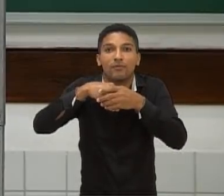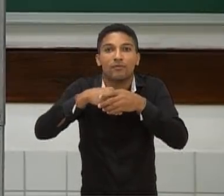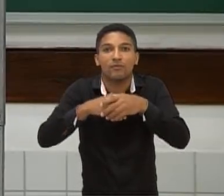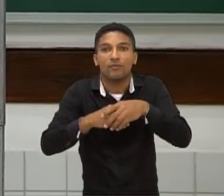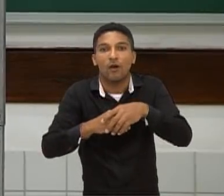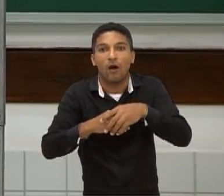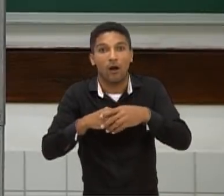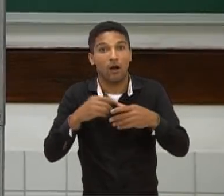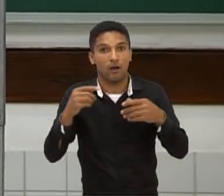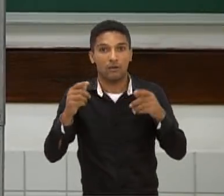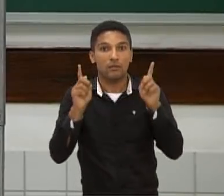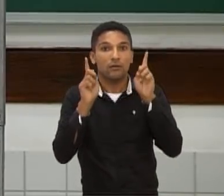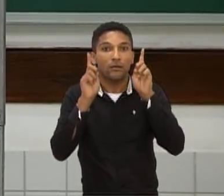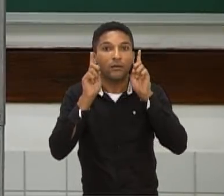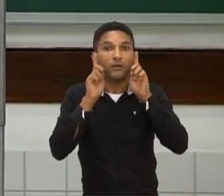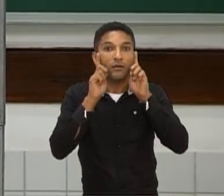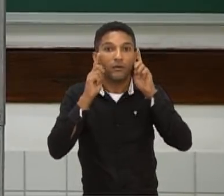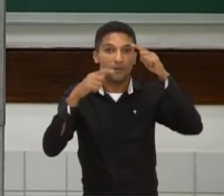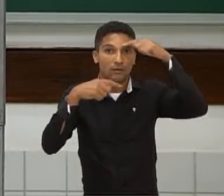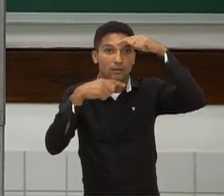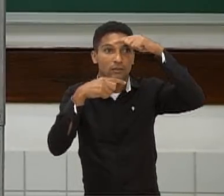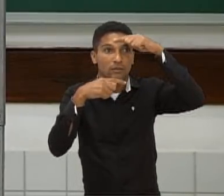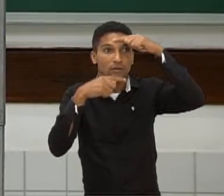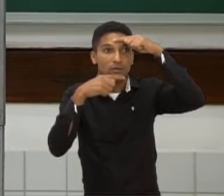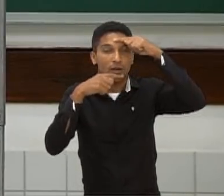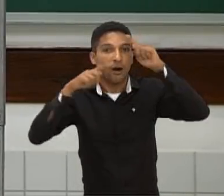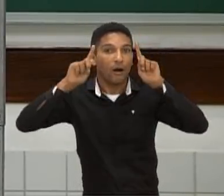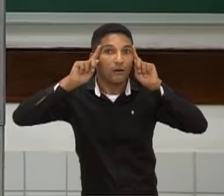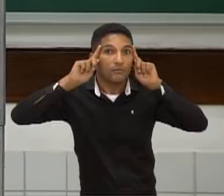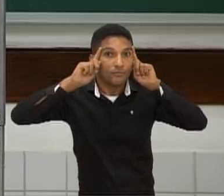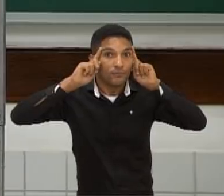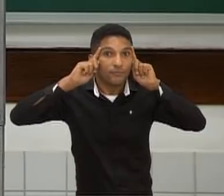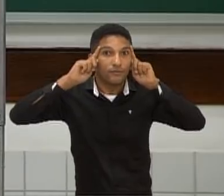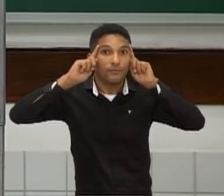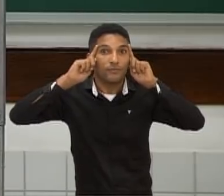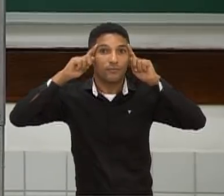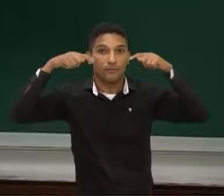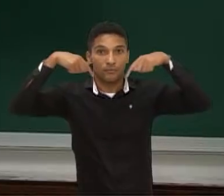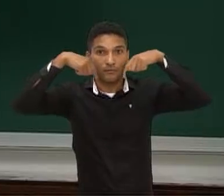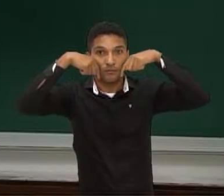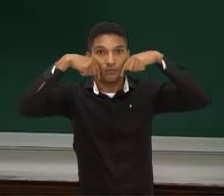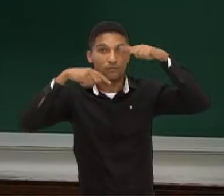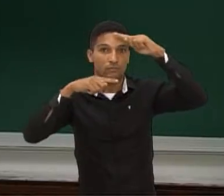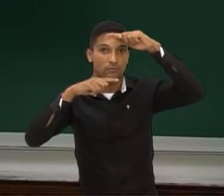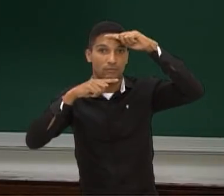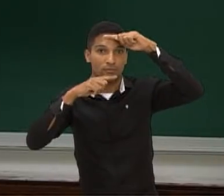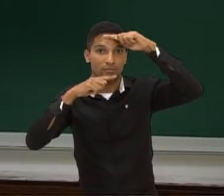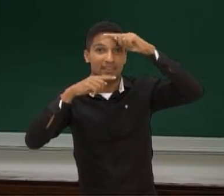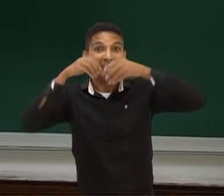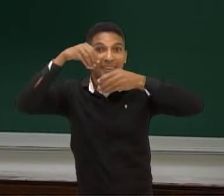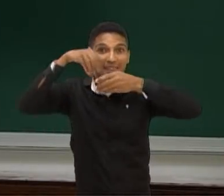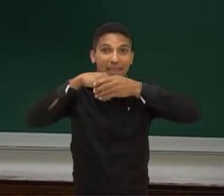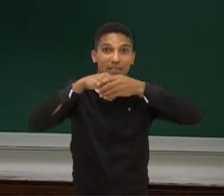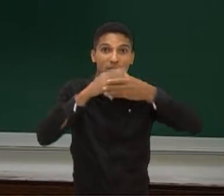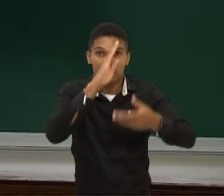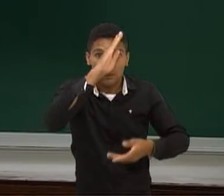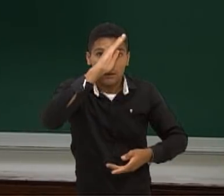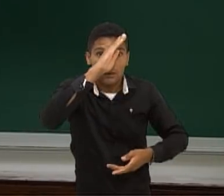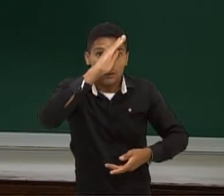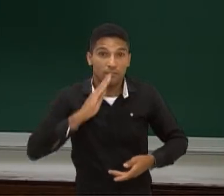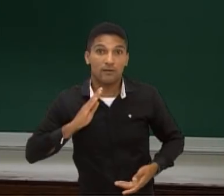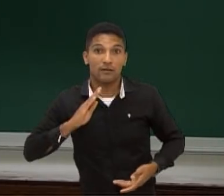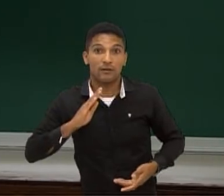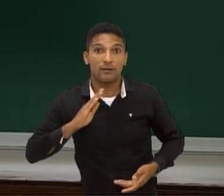segmento lá dentro, tá? Então, observe na figura aqui com a professora o que acontece, tá bom? Então, eu tenho